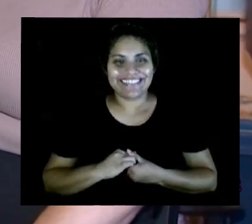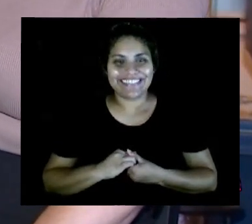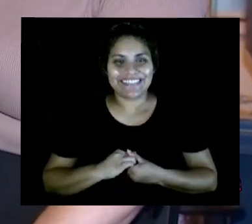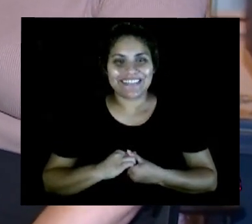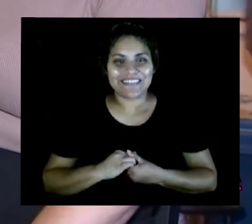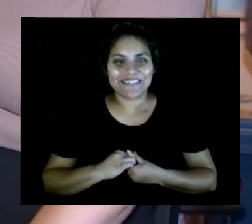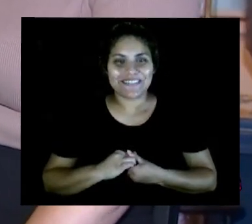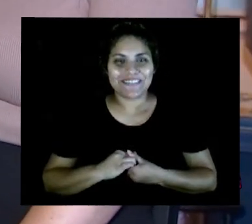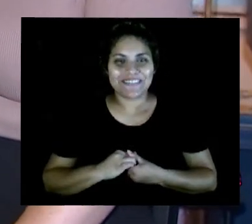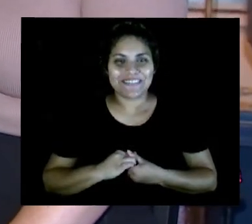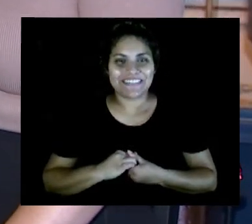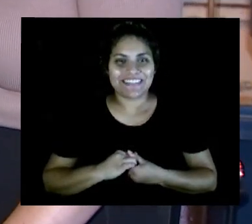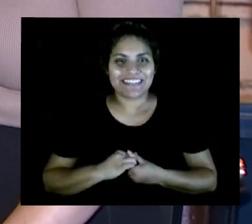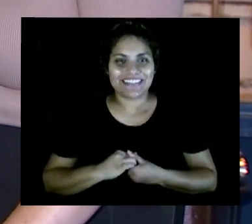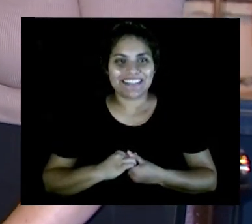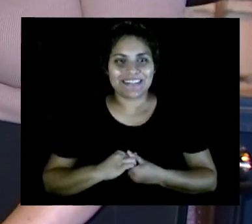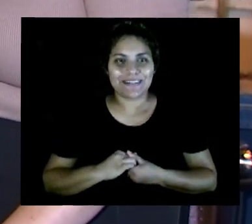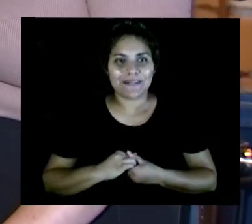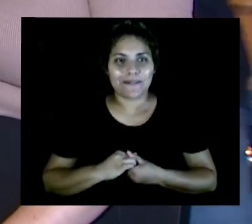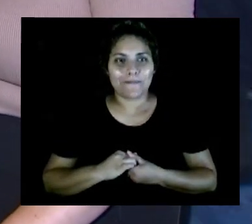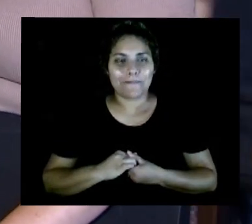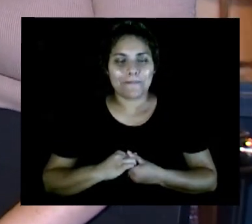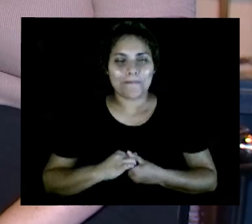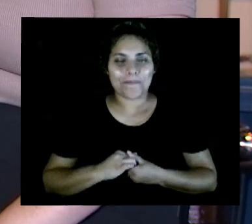Viva! Viva!